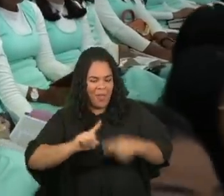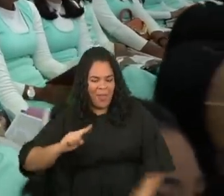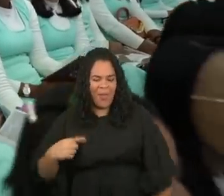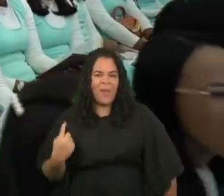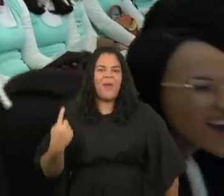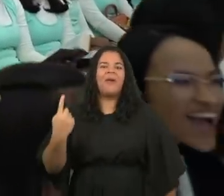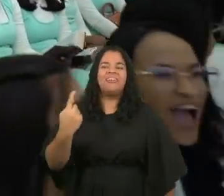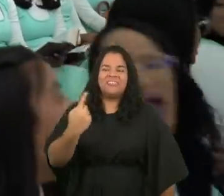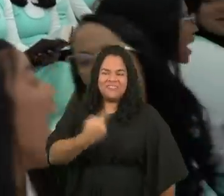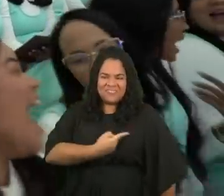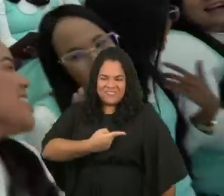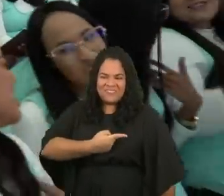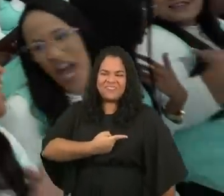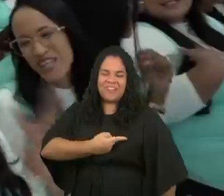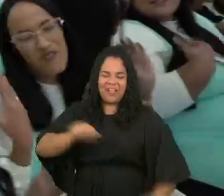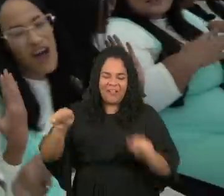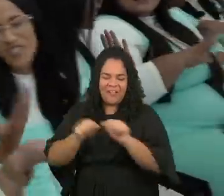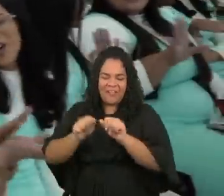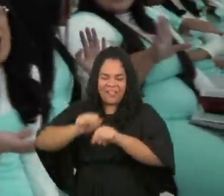gente faz toda a diferença.